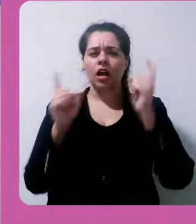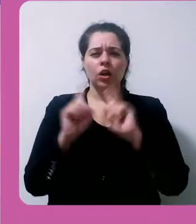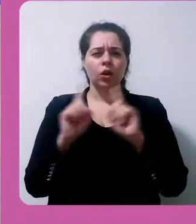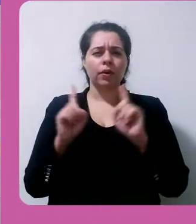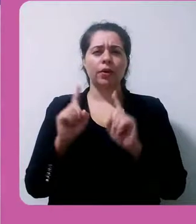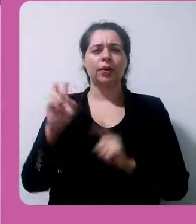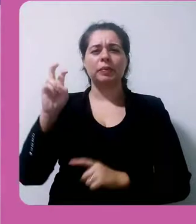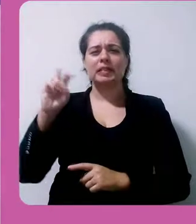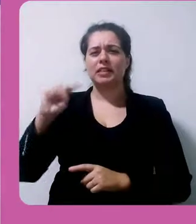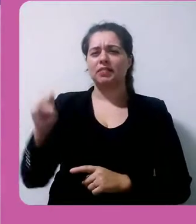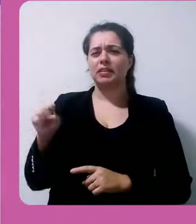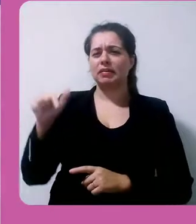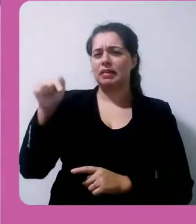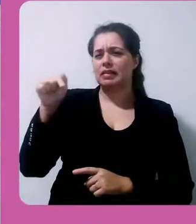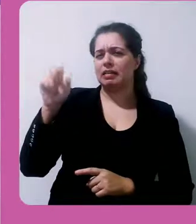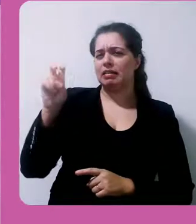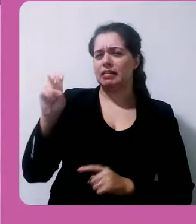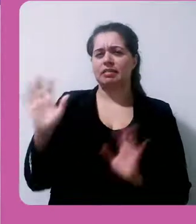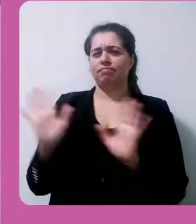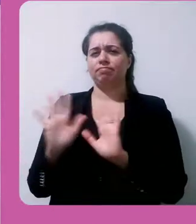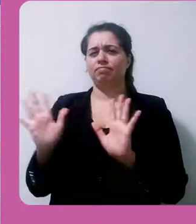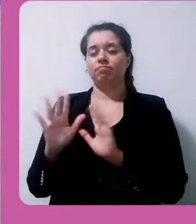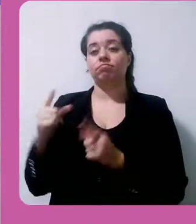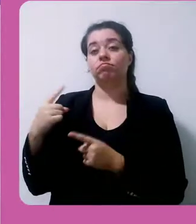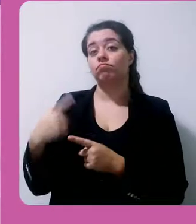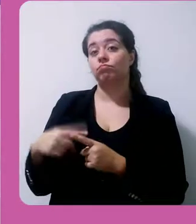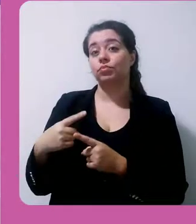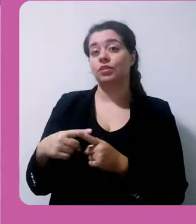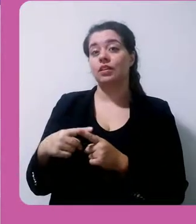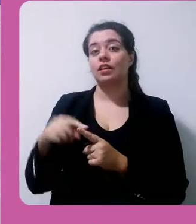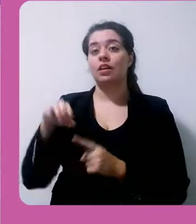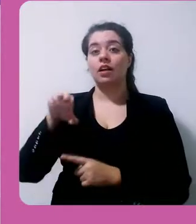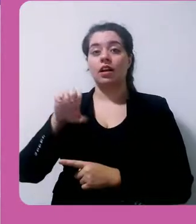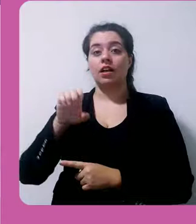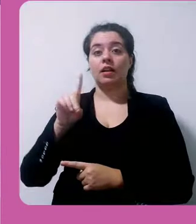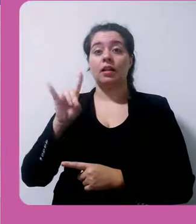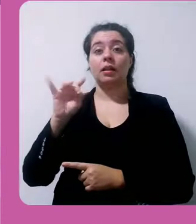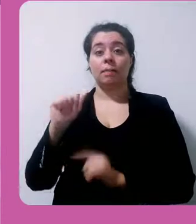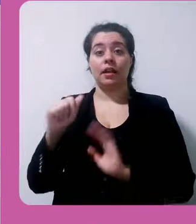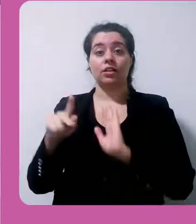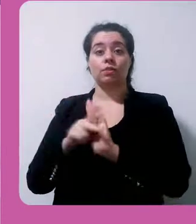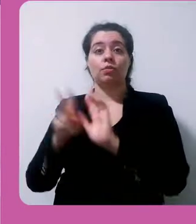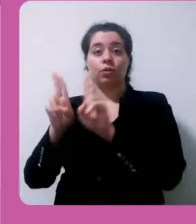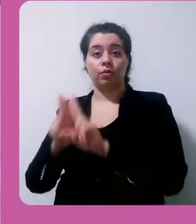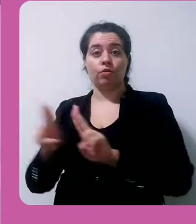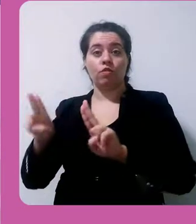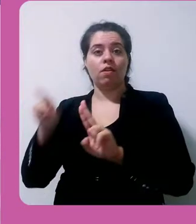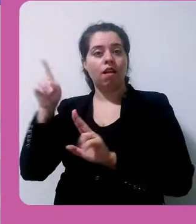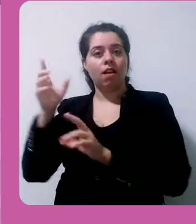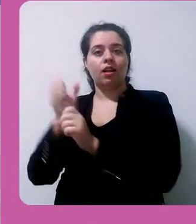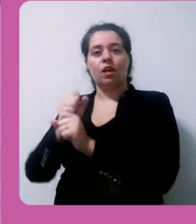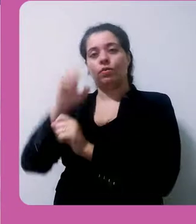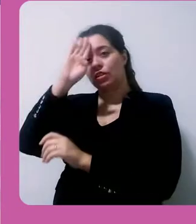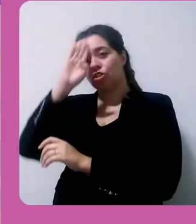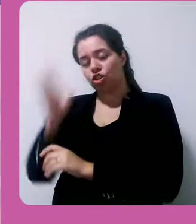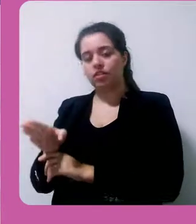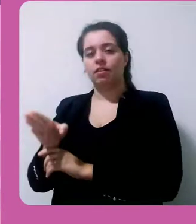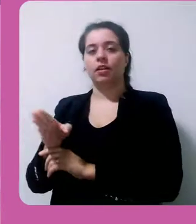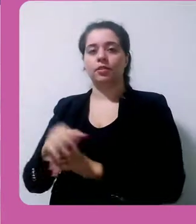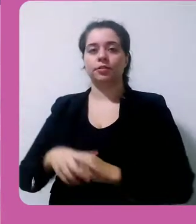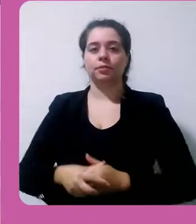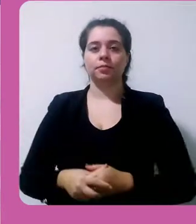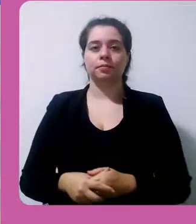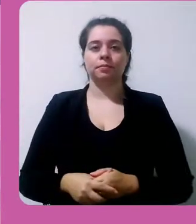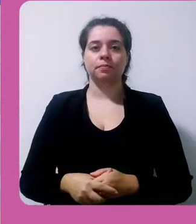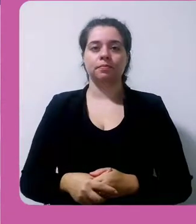com 5,75, 6,25, porque a própria média das notas UFSC faz o cálculo para você